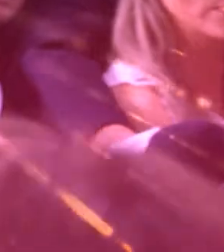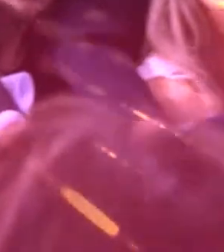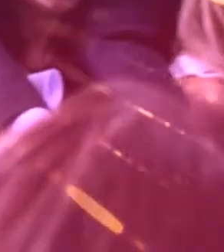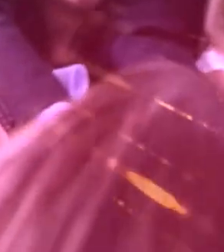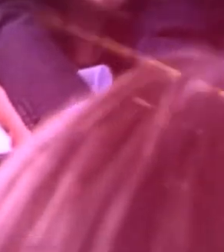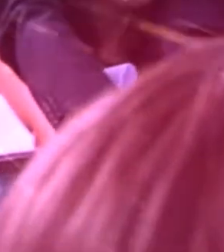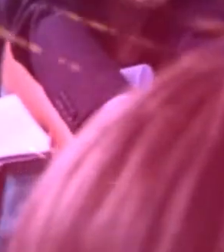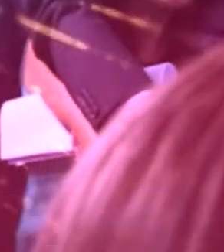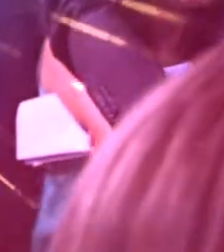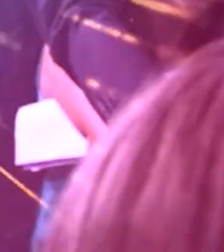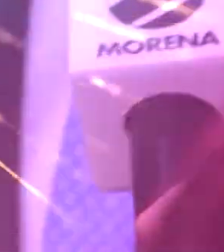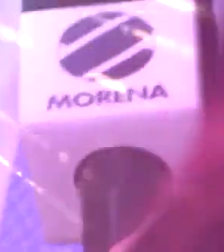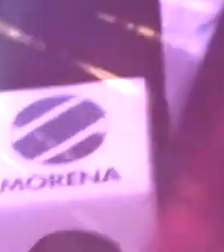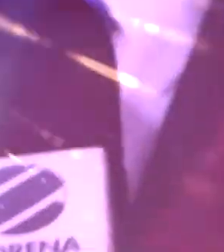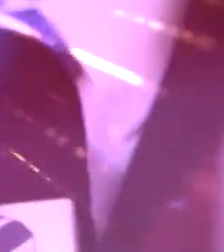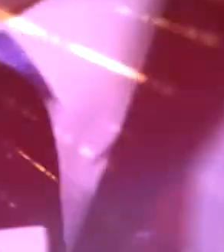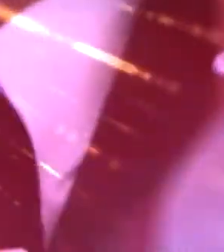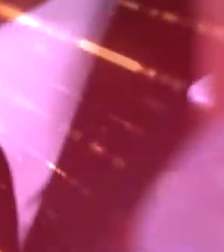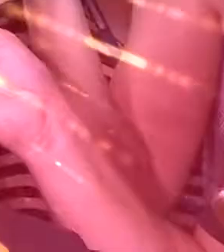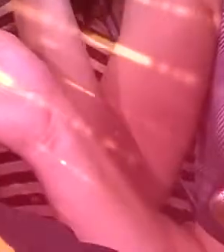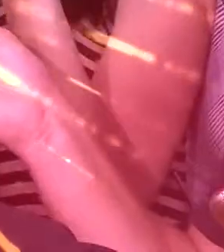Essa casa também é sua.